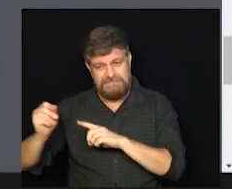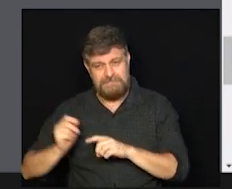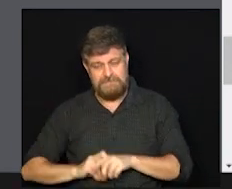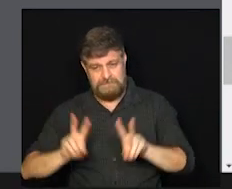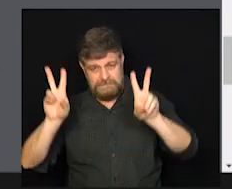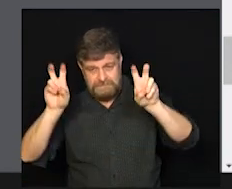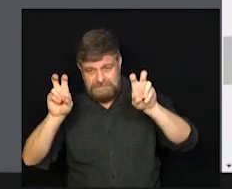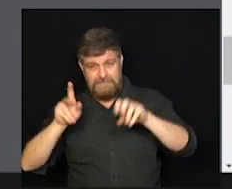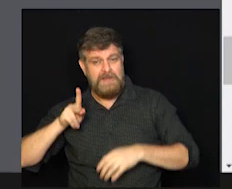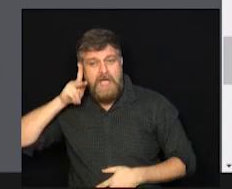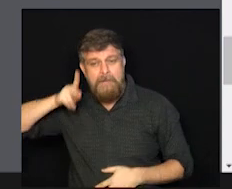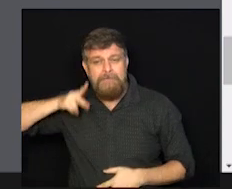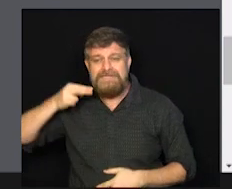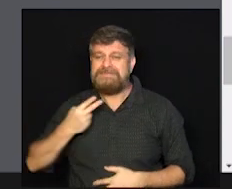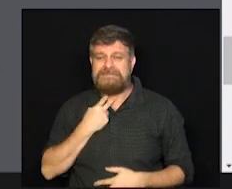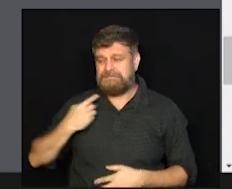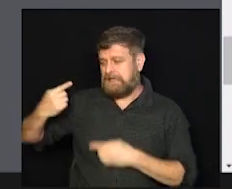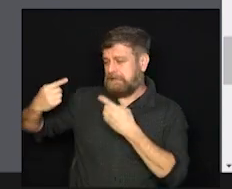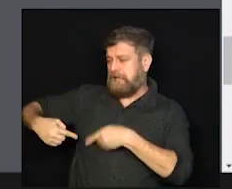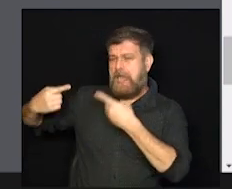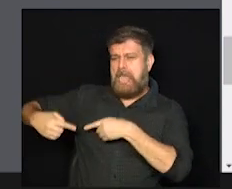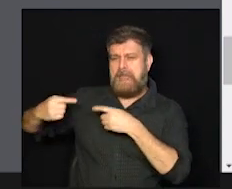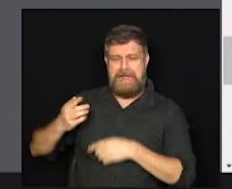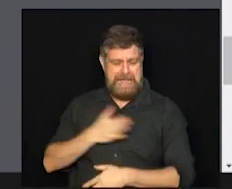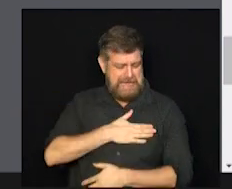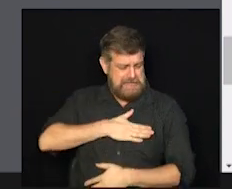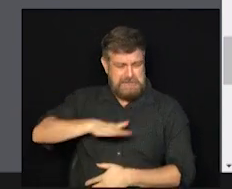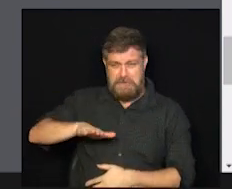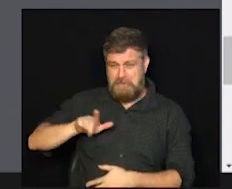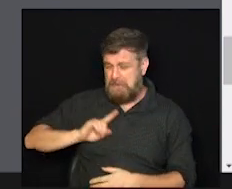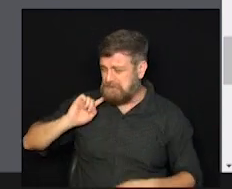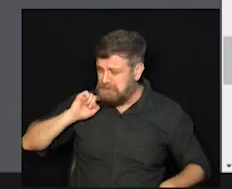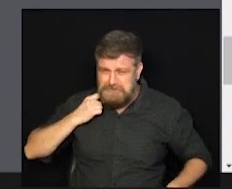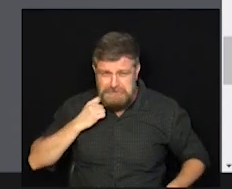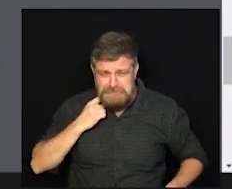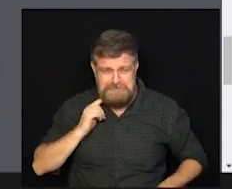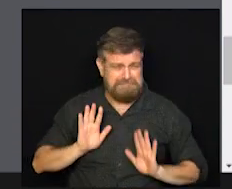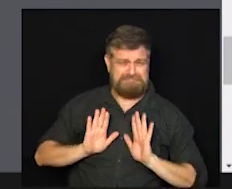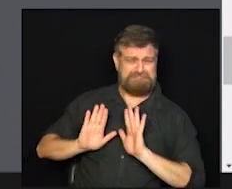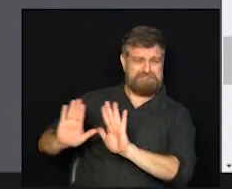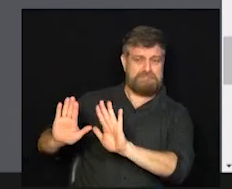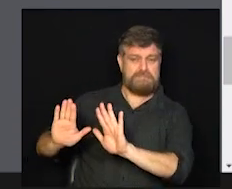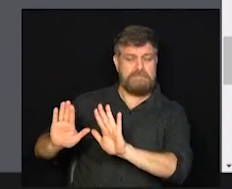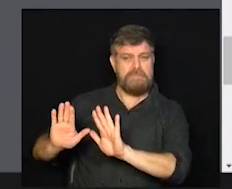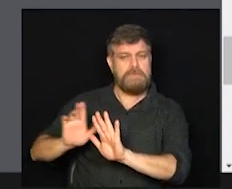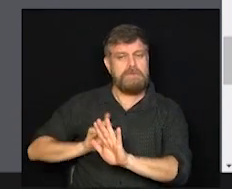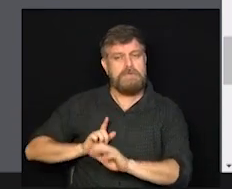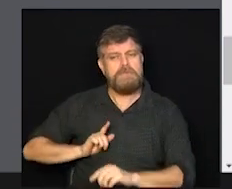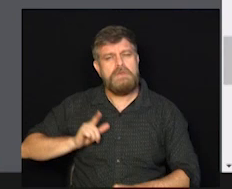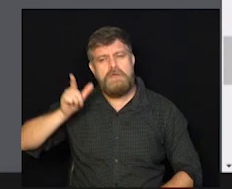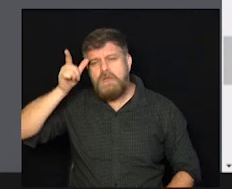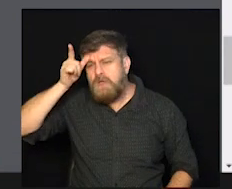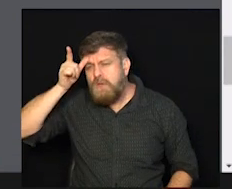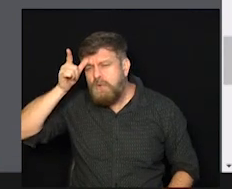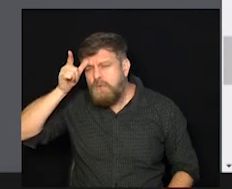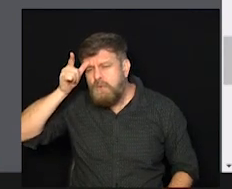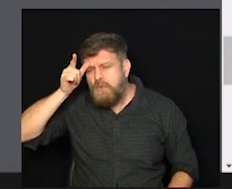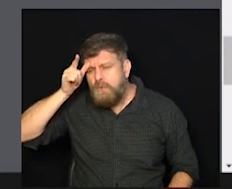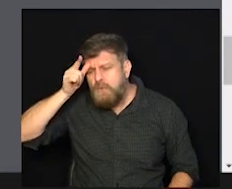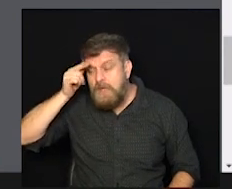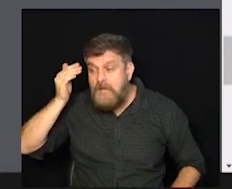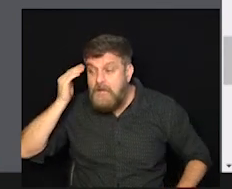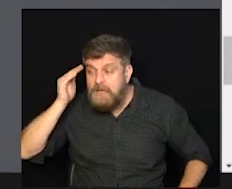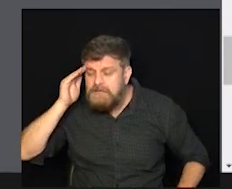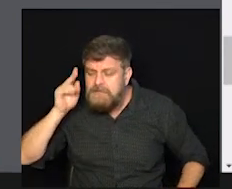política não se discute, não gosto de política, política é suja, começaram a dar lugar para se compreender como funcionam as políticas